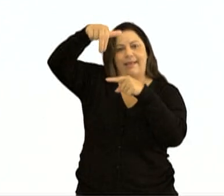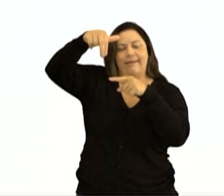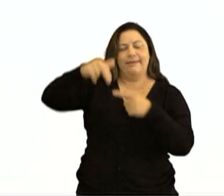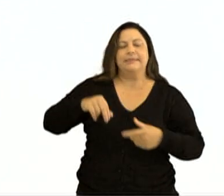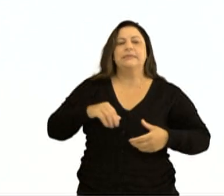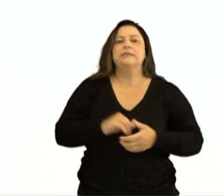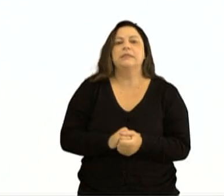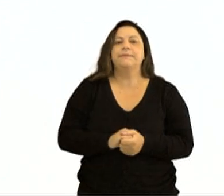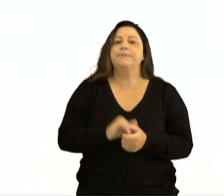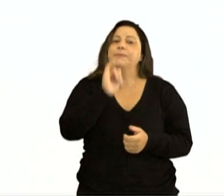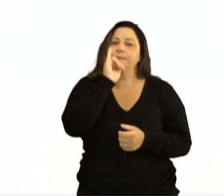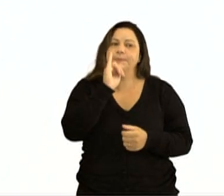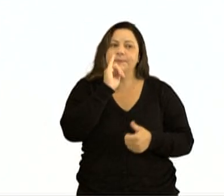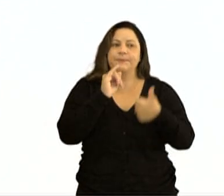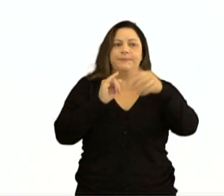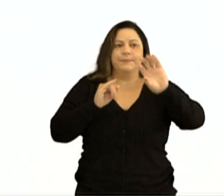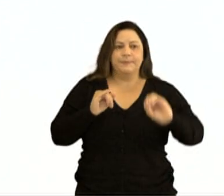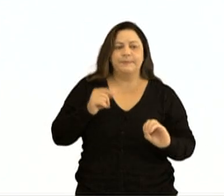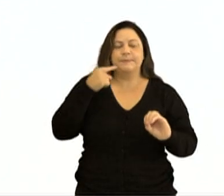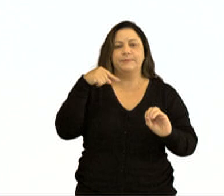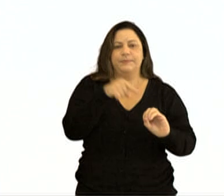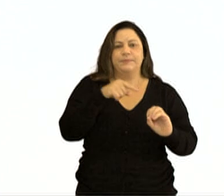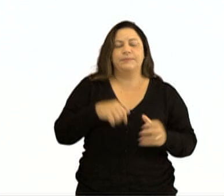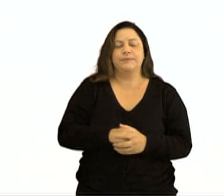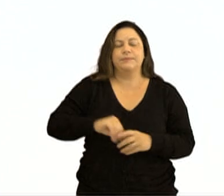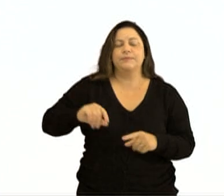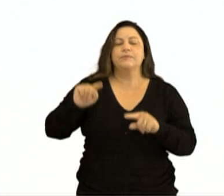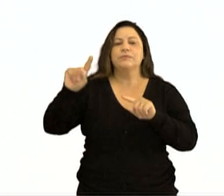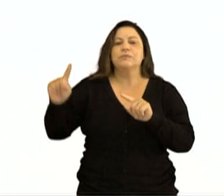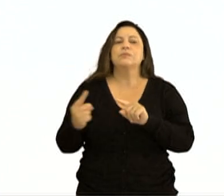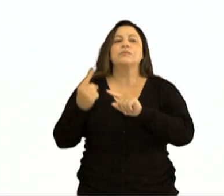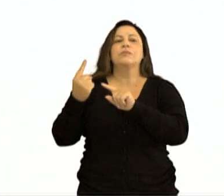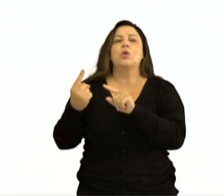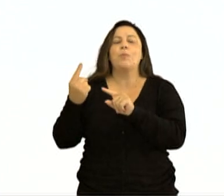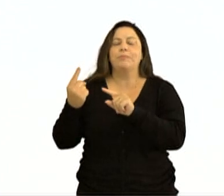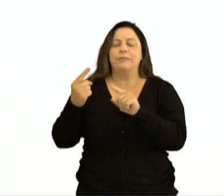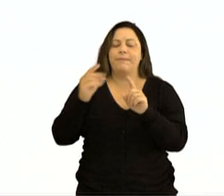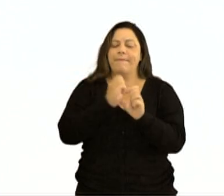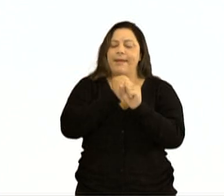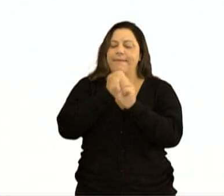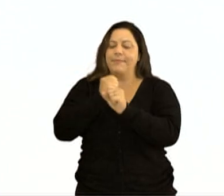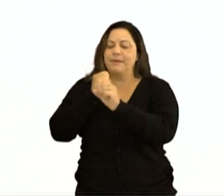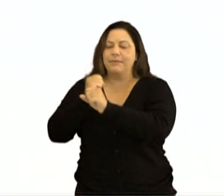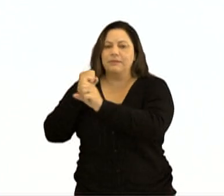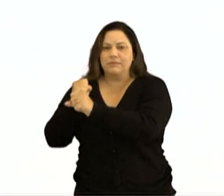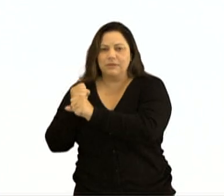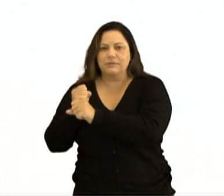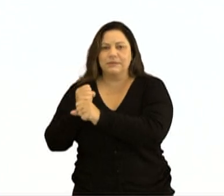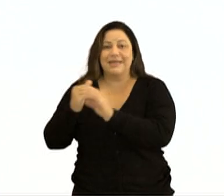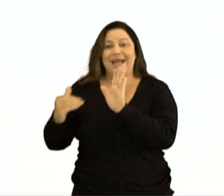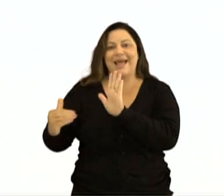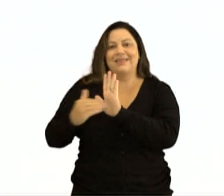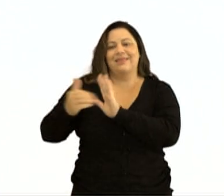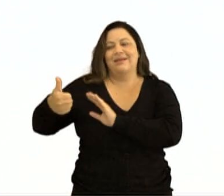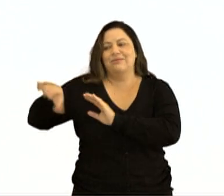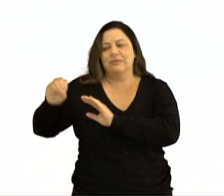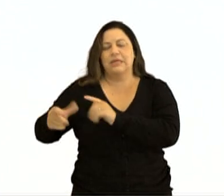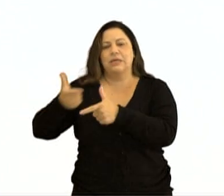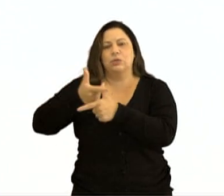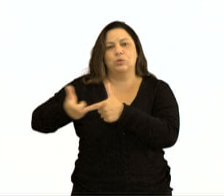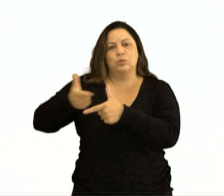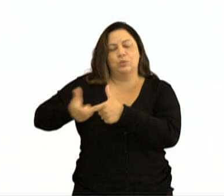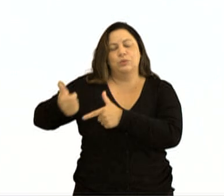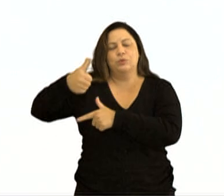Por exemplo, no meu exemplo, 10. Então, a gente vai fazer o primeiro elemento mais o segundo mais o terceiro até chegar no 10º. Dividido por